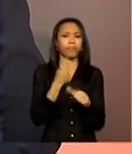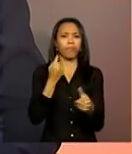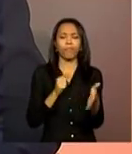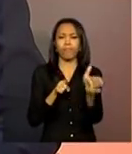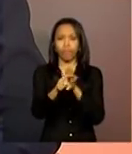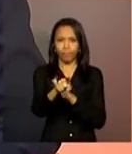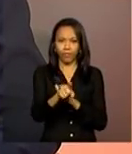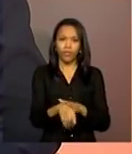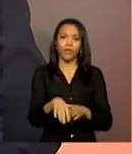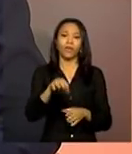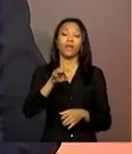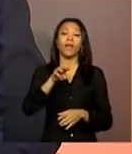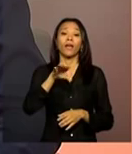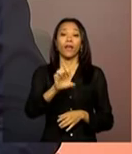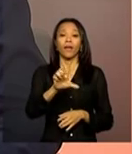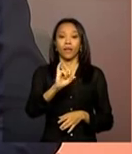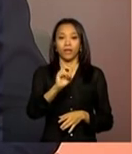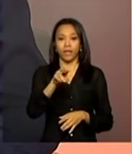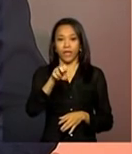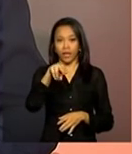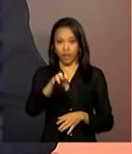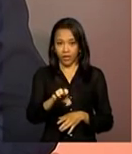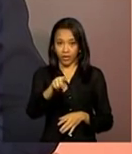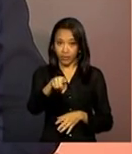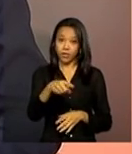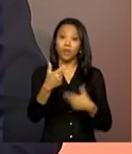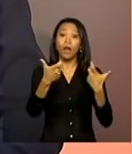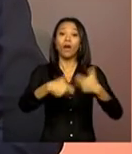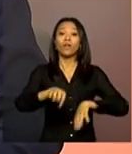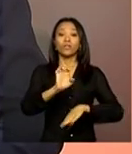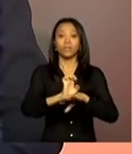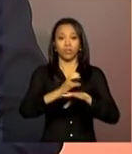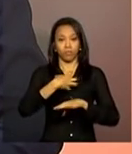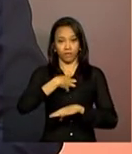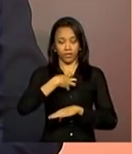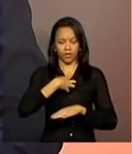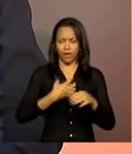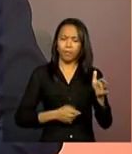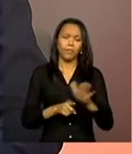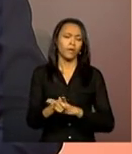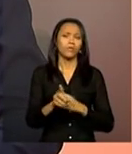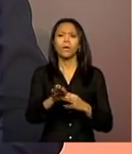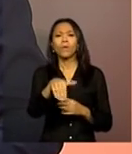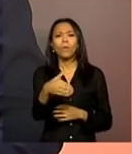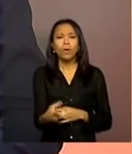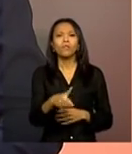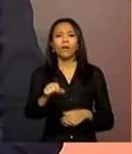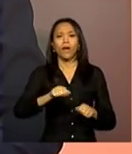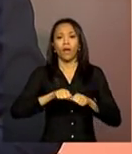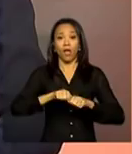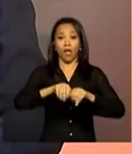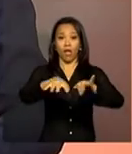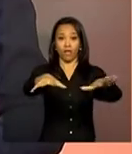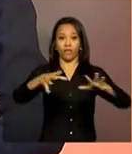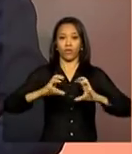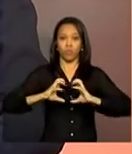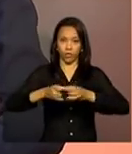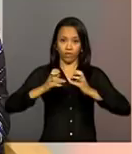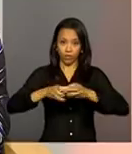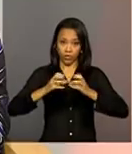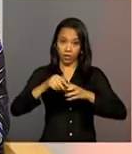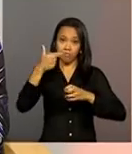de Eliene Amaral Santos de Encruzilhada Bahia ela pergunta quando haverá expansão da equipe volante